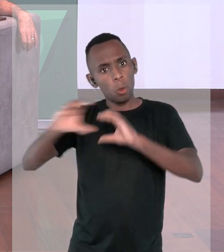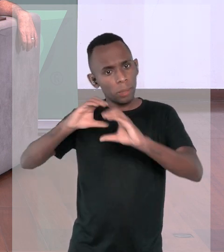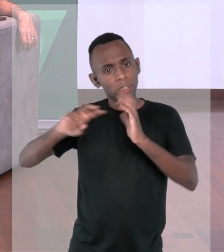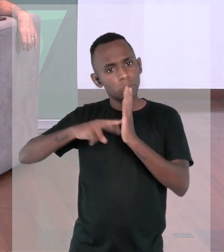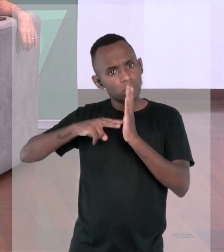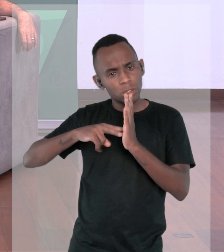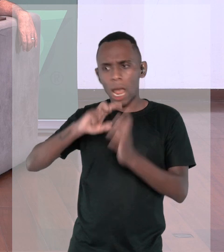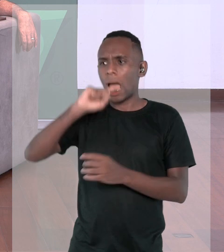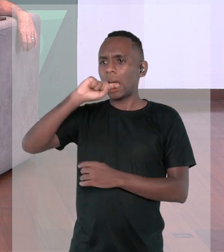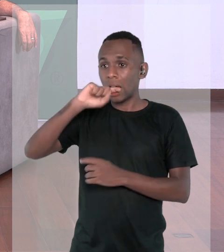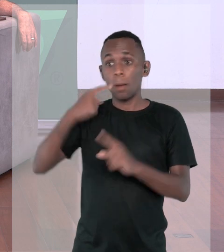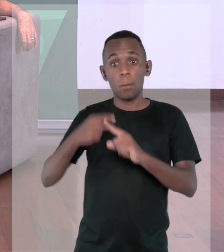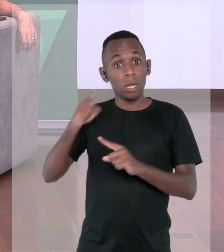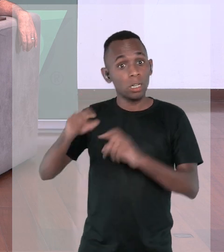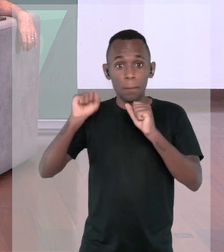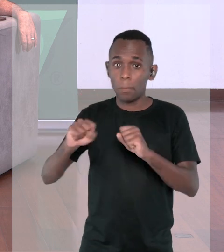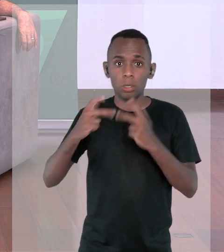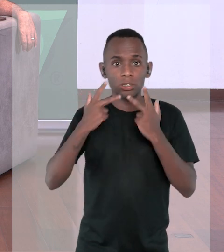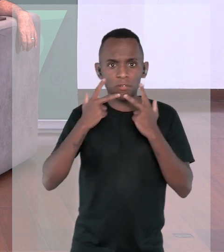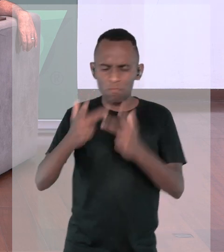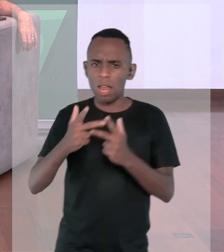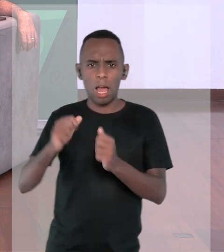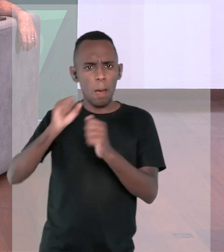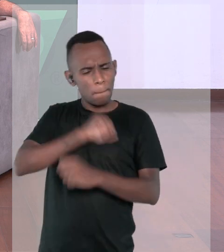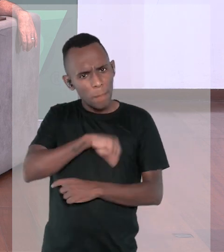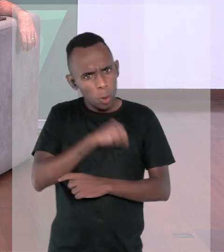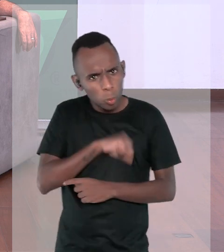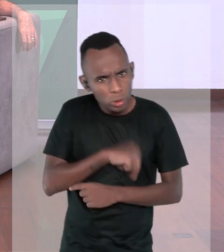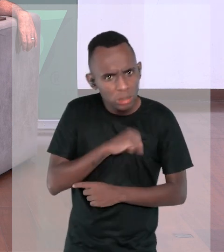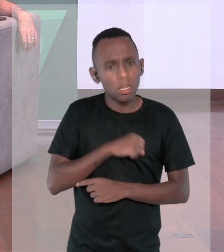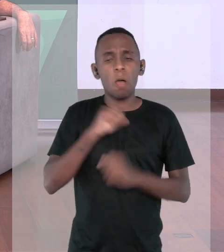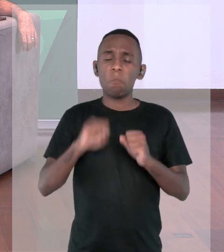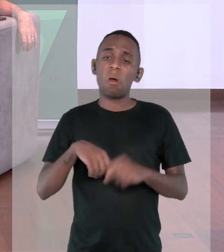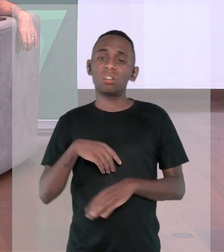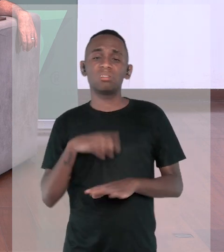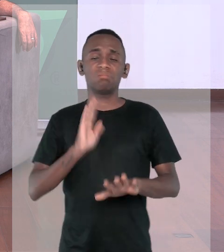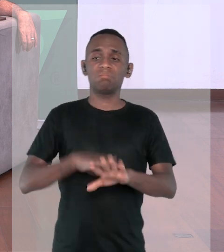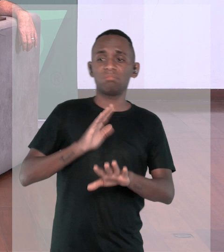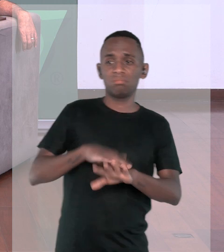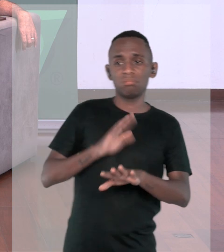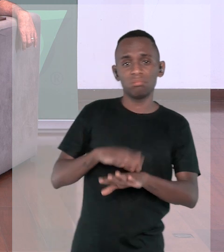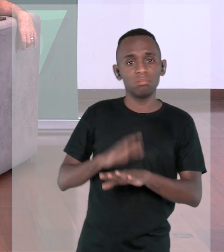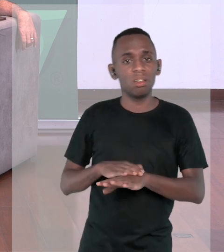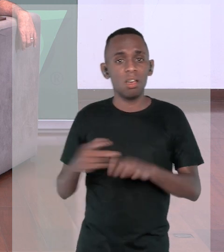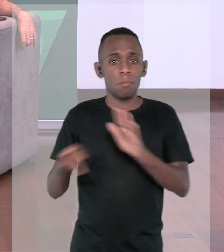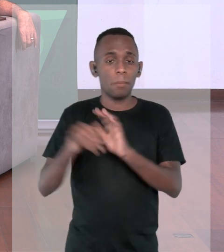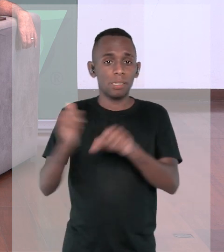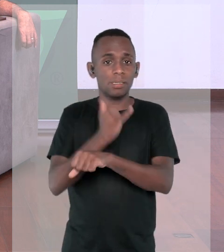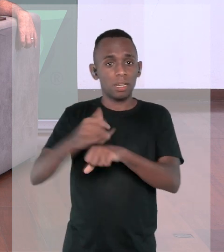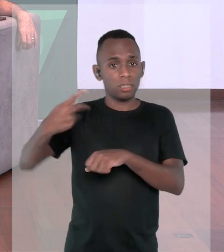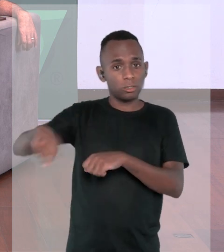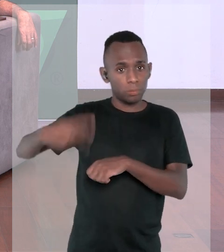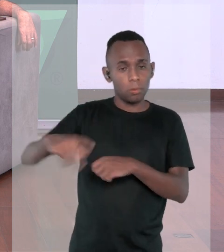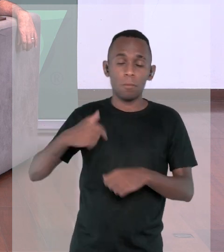sindicato. Por quê? Porque eles podem falar com perversidade, pode falar com ironia, pode falar com recursos de linguagem que eu não